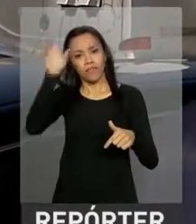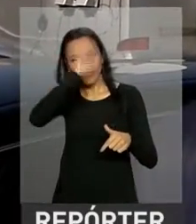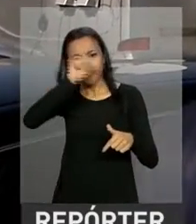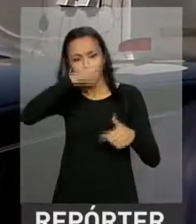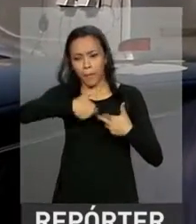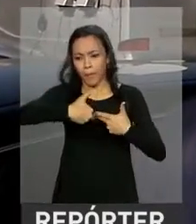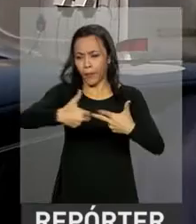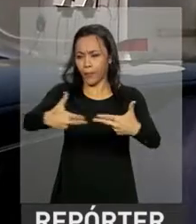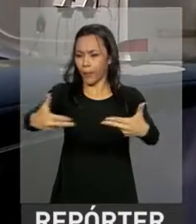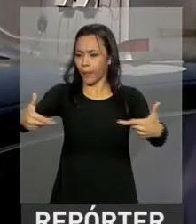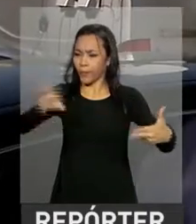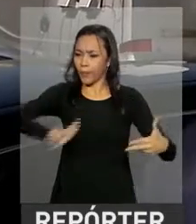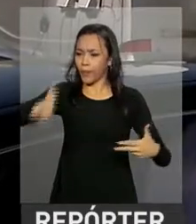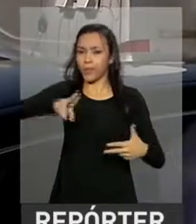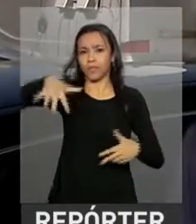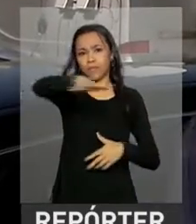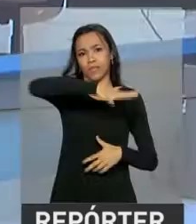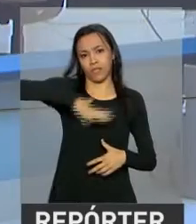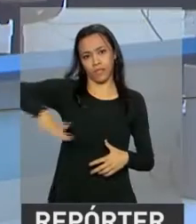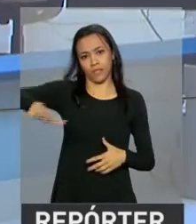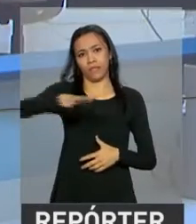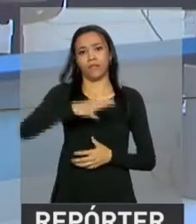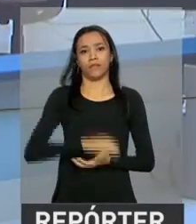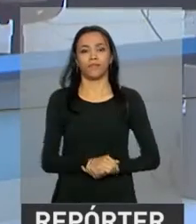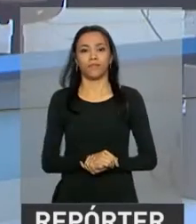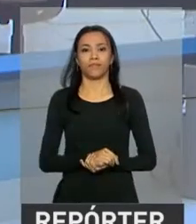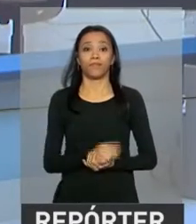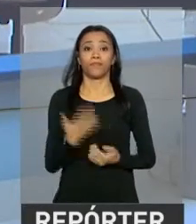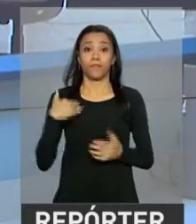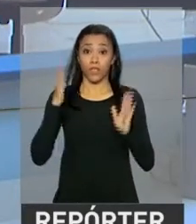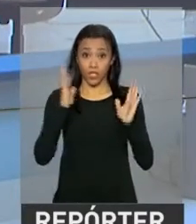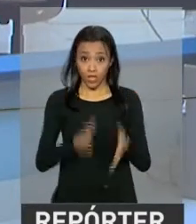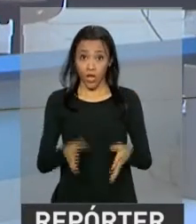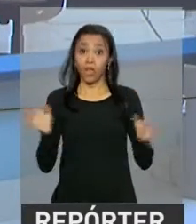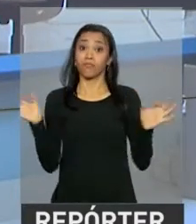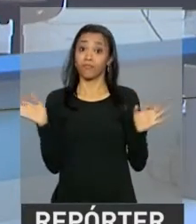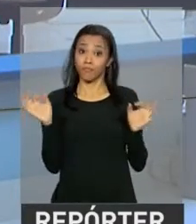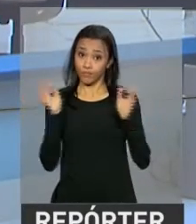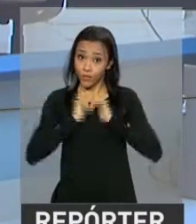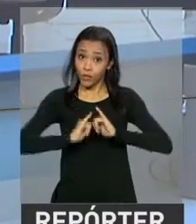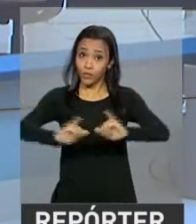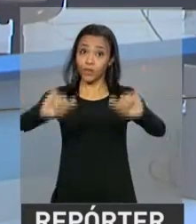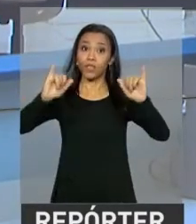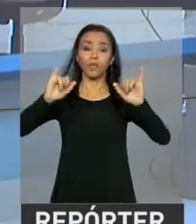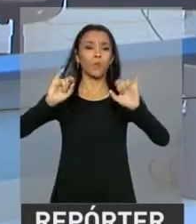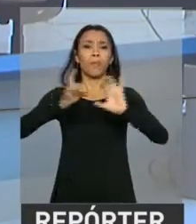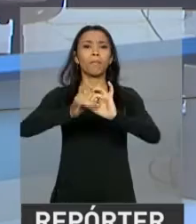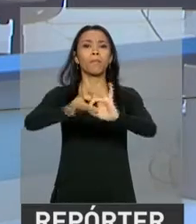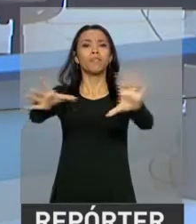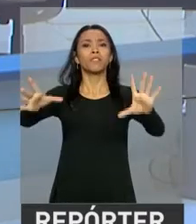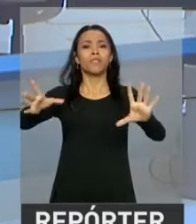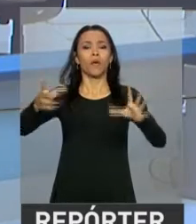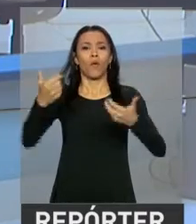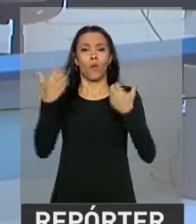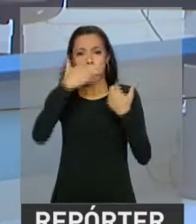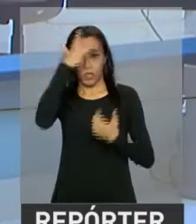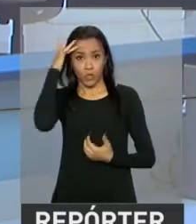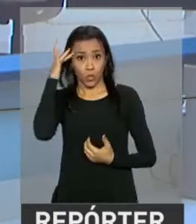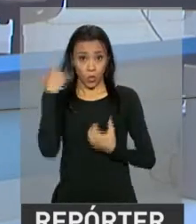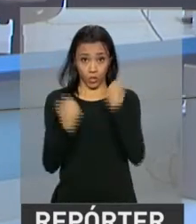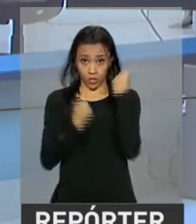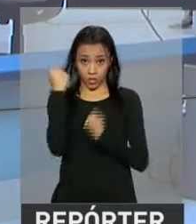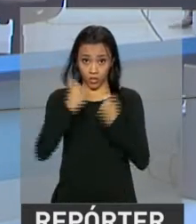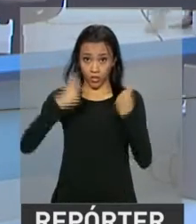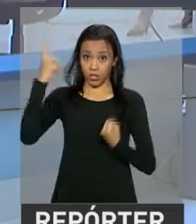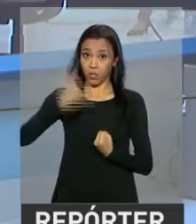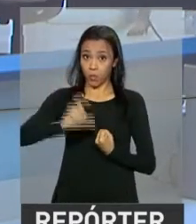de altíssimo rendimento no Rio de Janeiro. E já está valendo em todo o país a autorização para que motoristas estrangeiros de mais